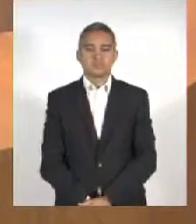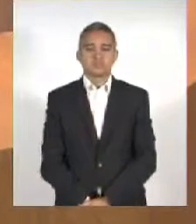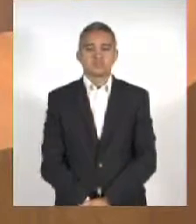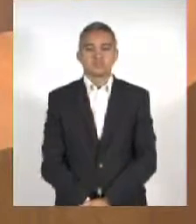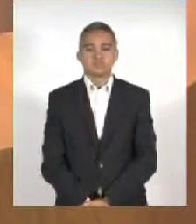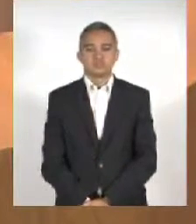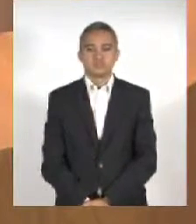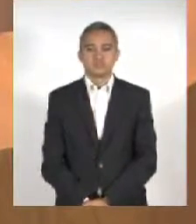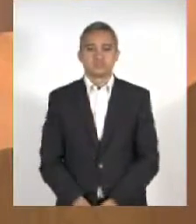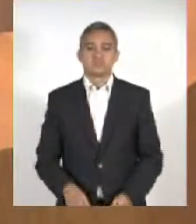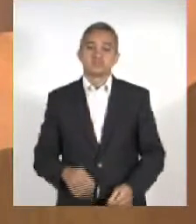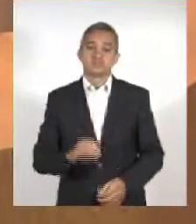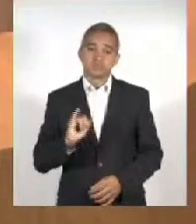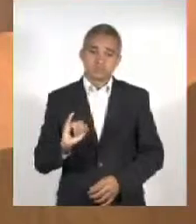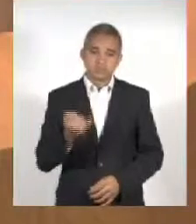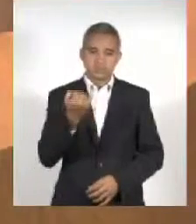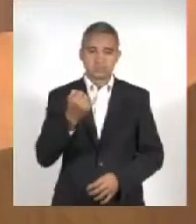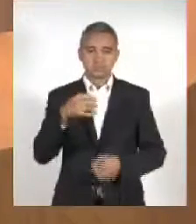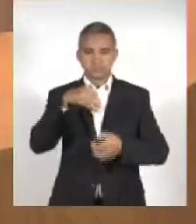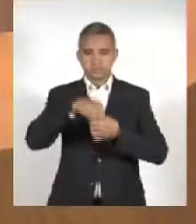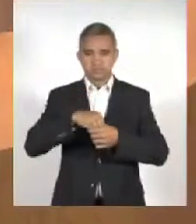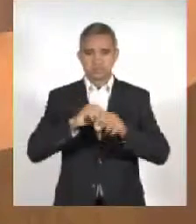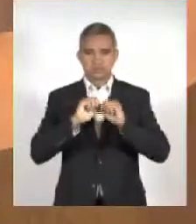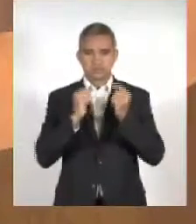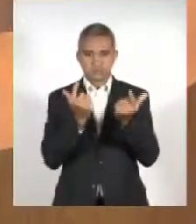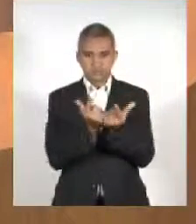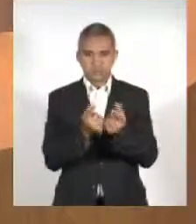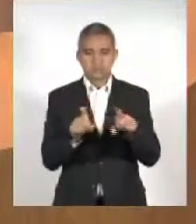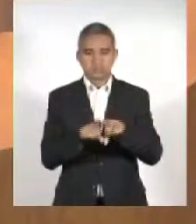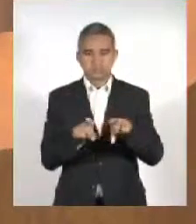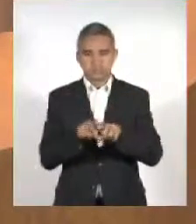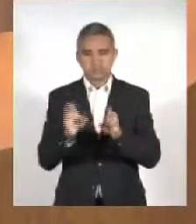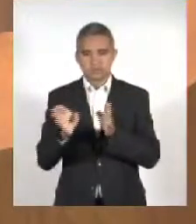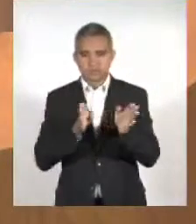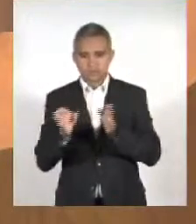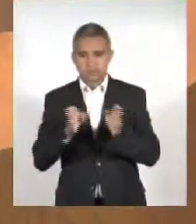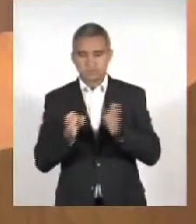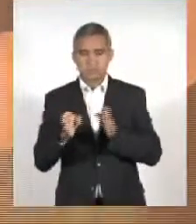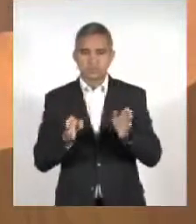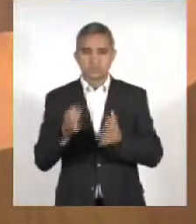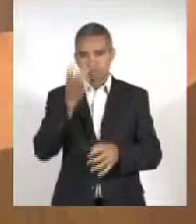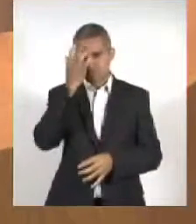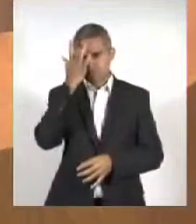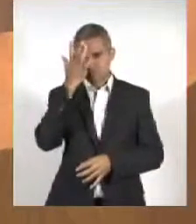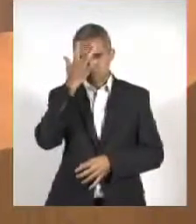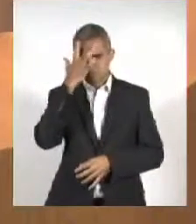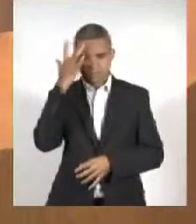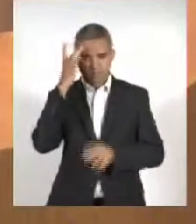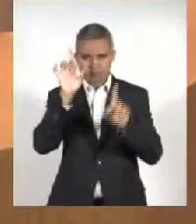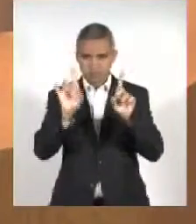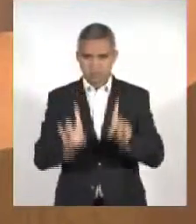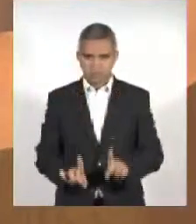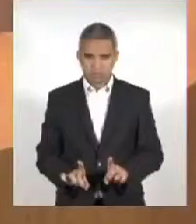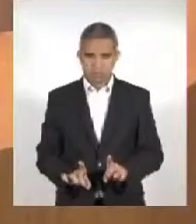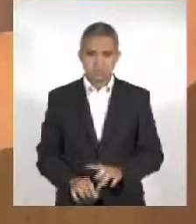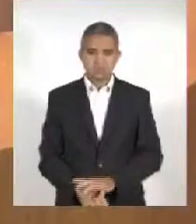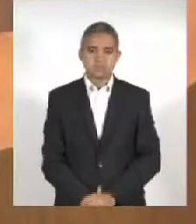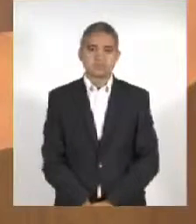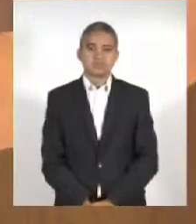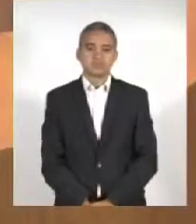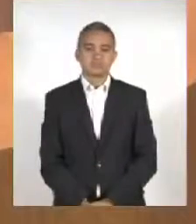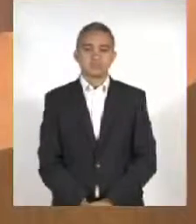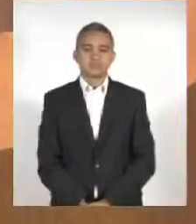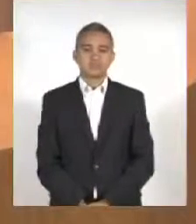aproveitamento das instalações e também acessibilidade por parte das pessoas com deficiência. Então, continuando,